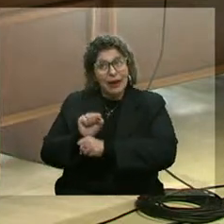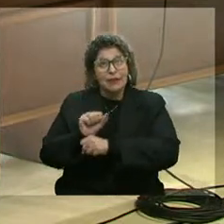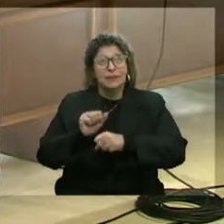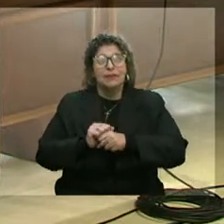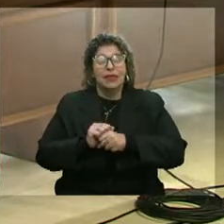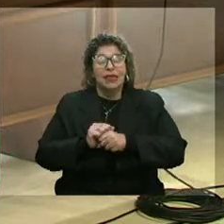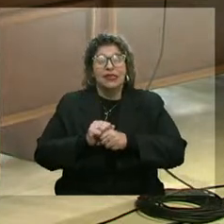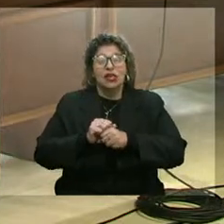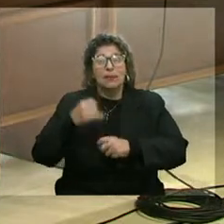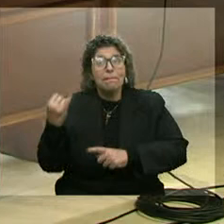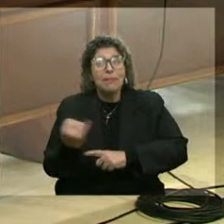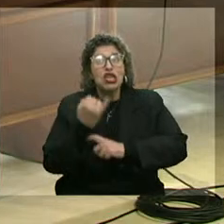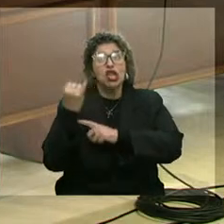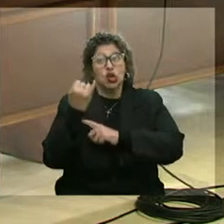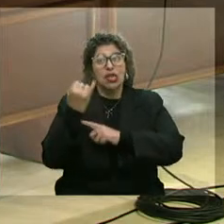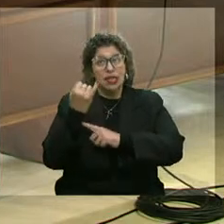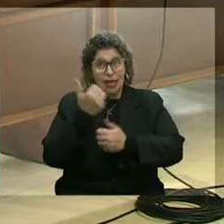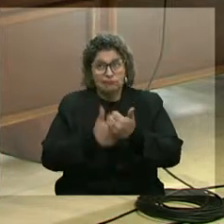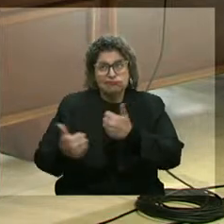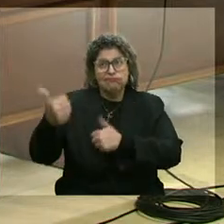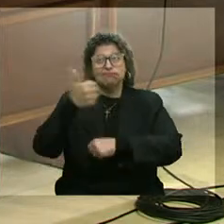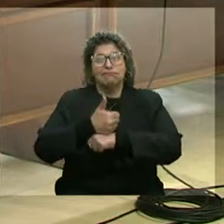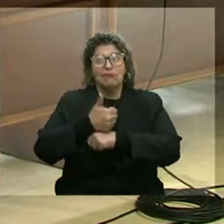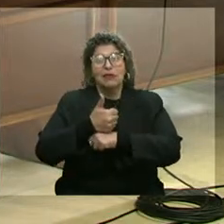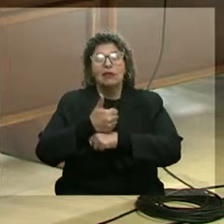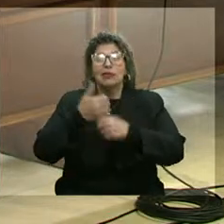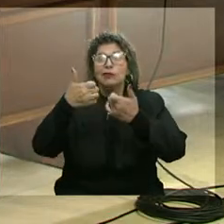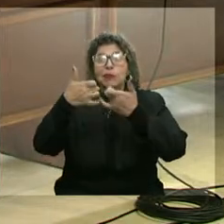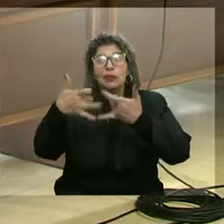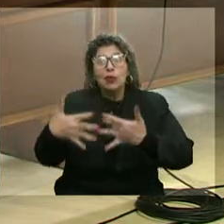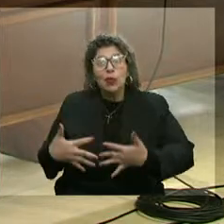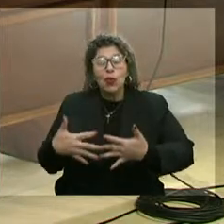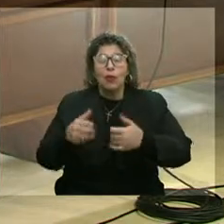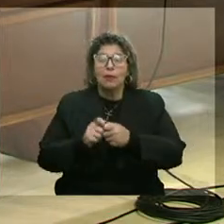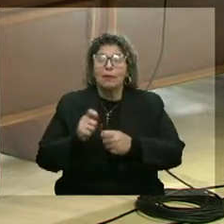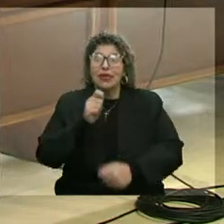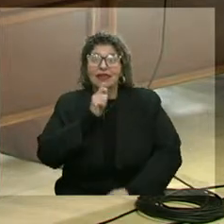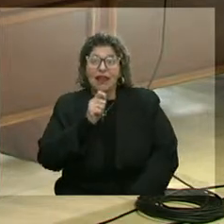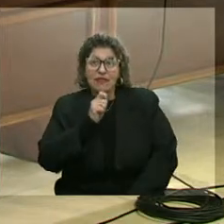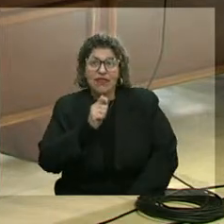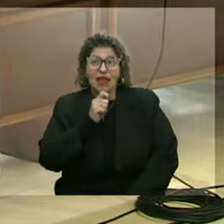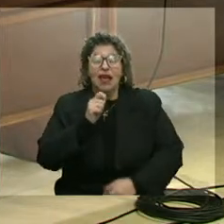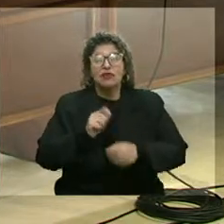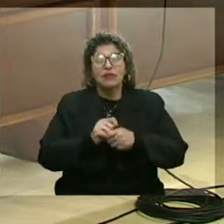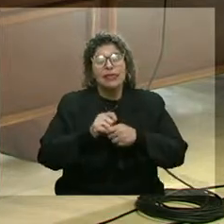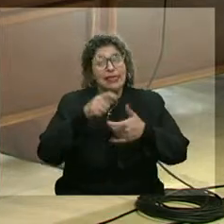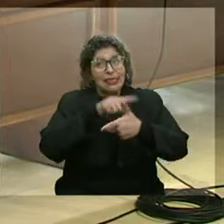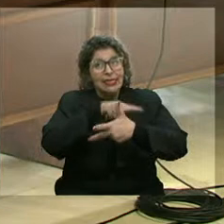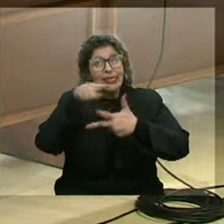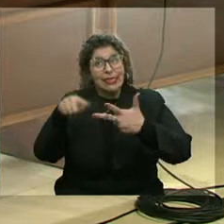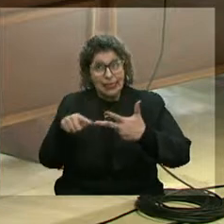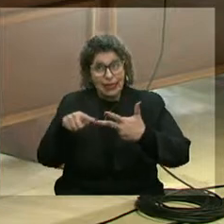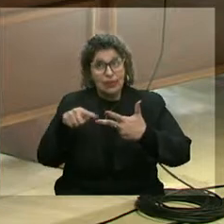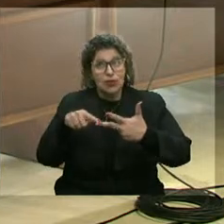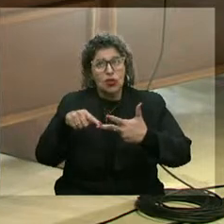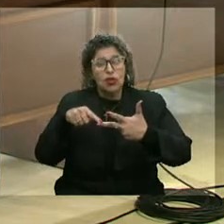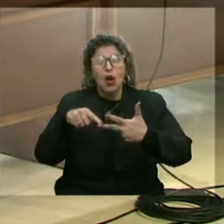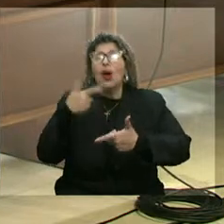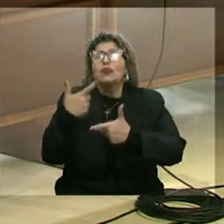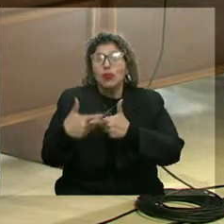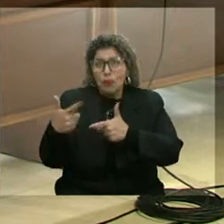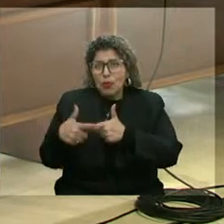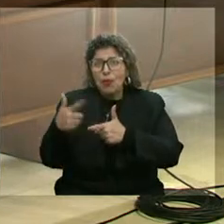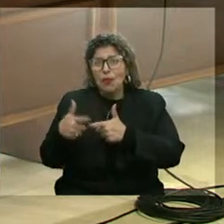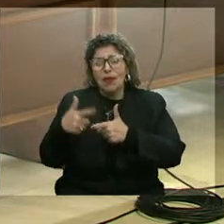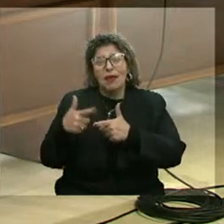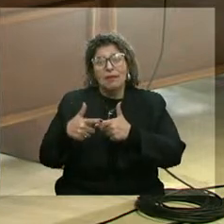ver as prioridades para a área da saúde, a gente separou e explicou para o entrevistado que a gente ia falar isso em três estágios. O primeiro, quais são os problemas da